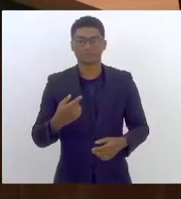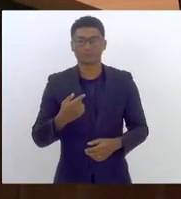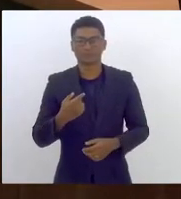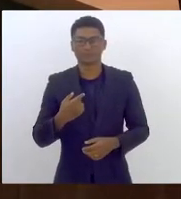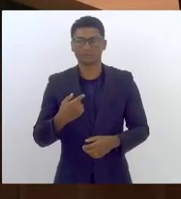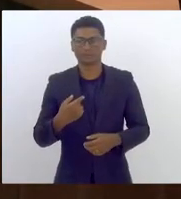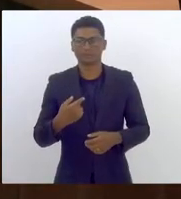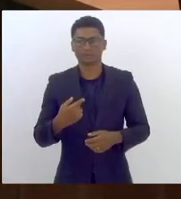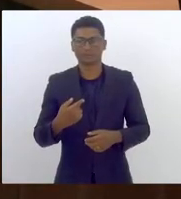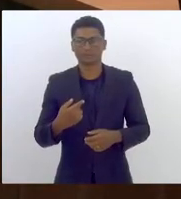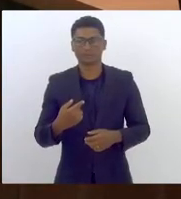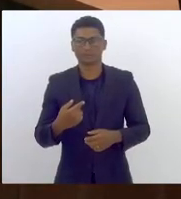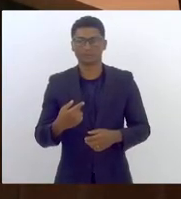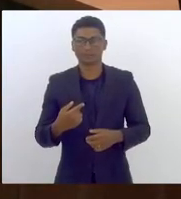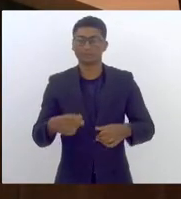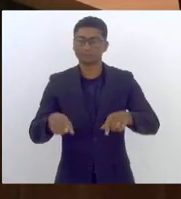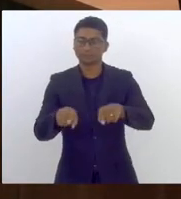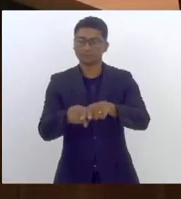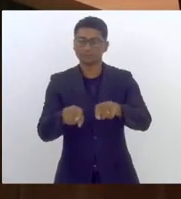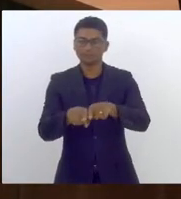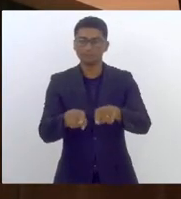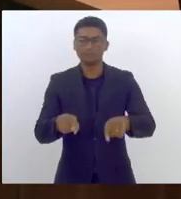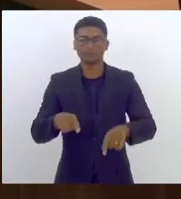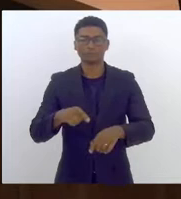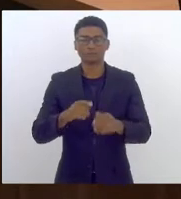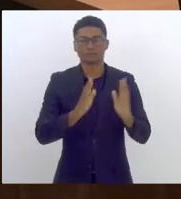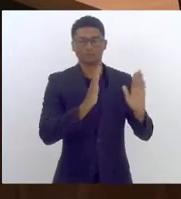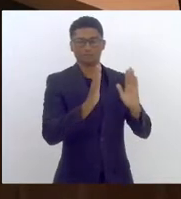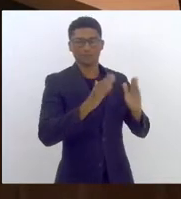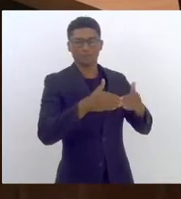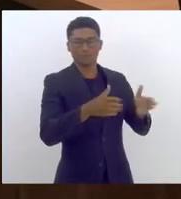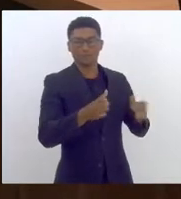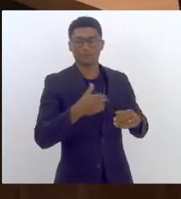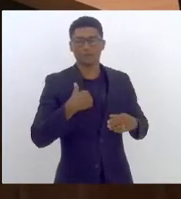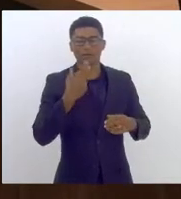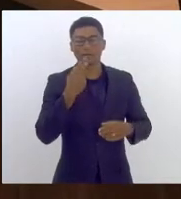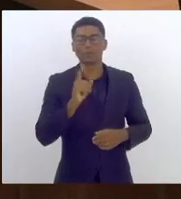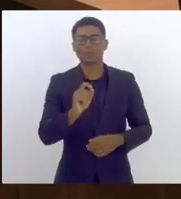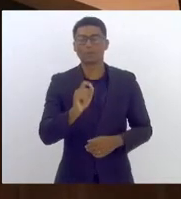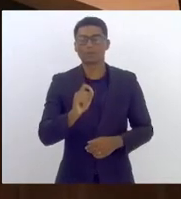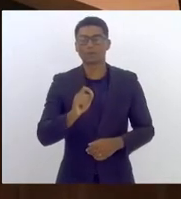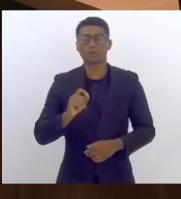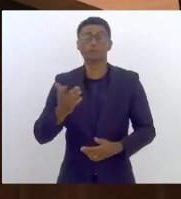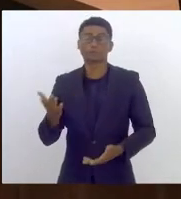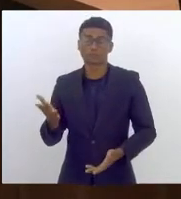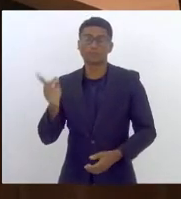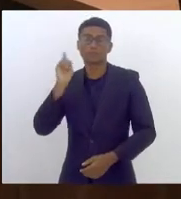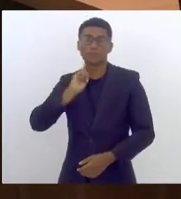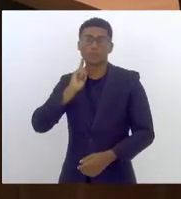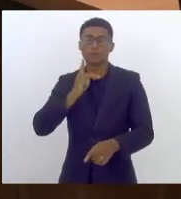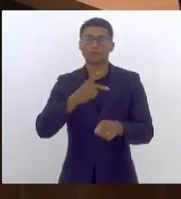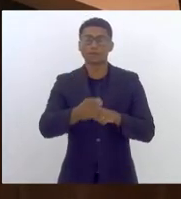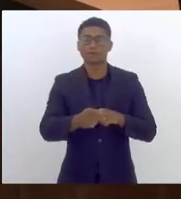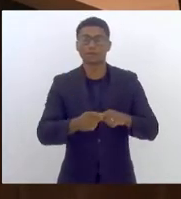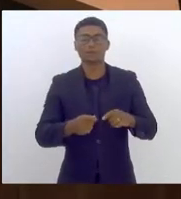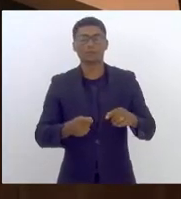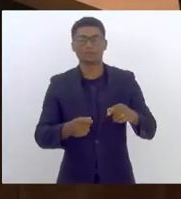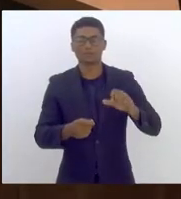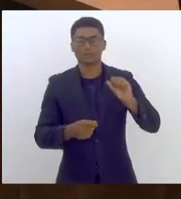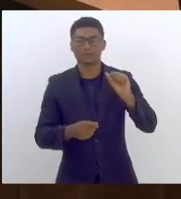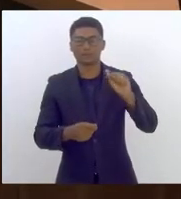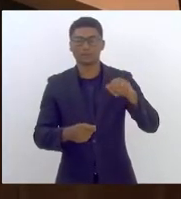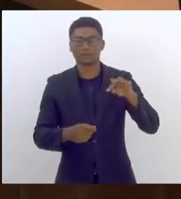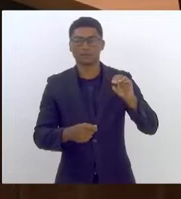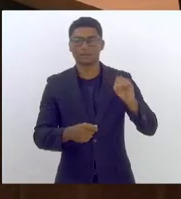expediente falei aqui no expediente Selma que o Flamengo ganhou do Santos de 3 a 2 Olha como